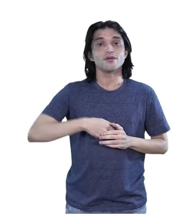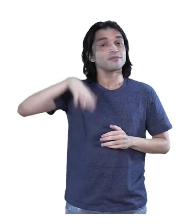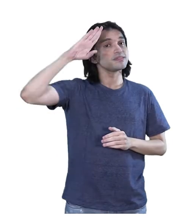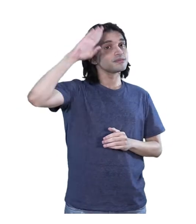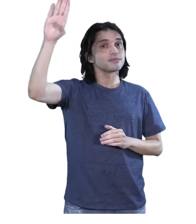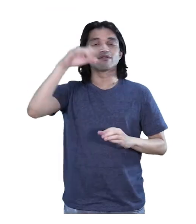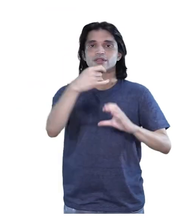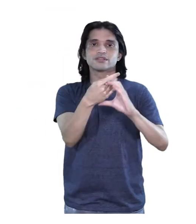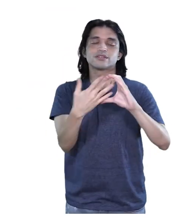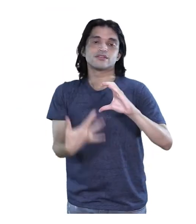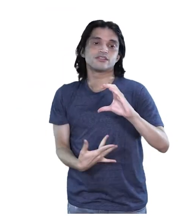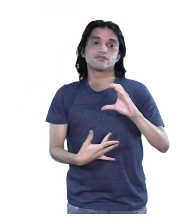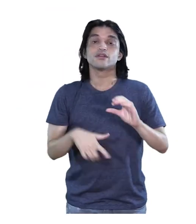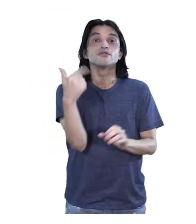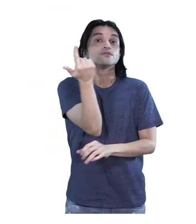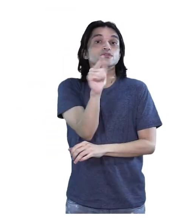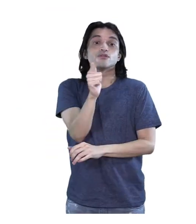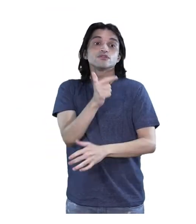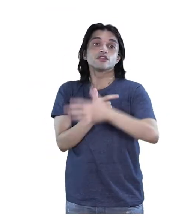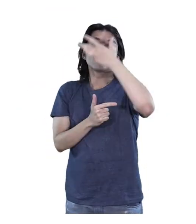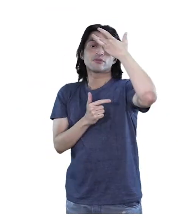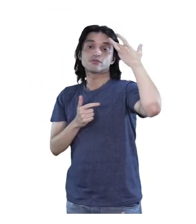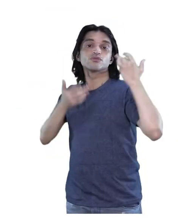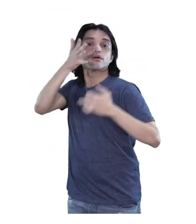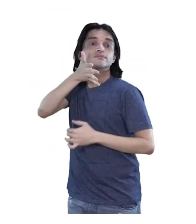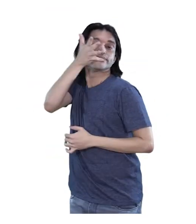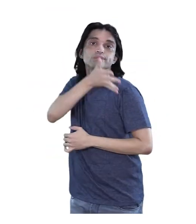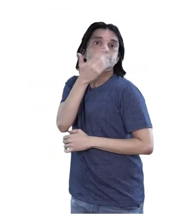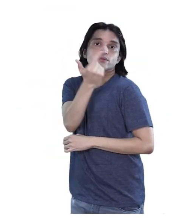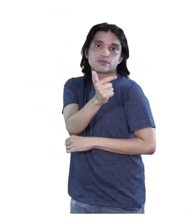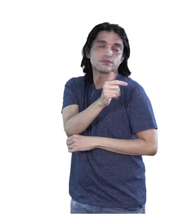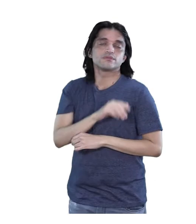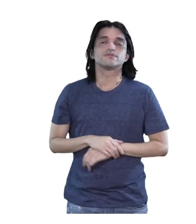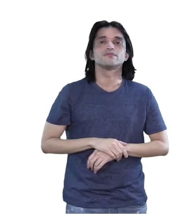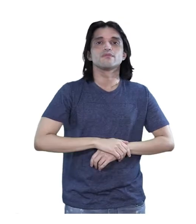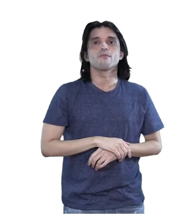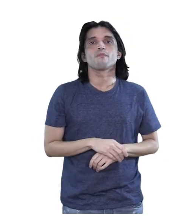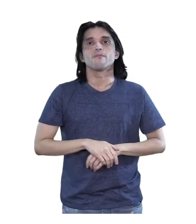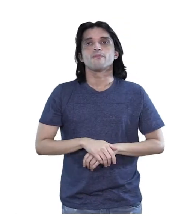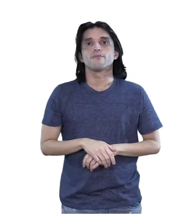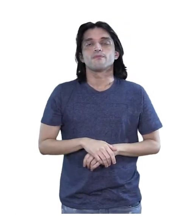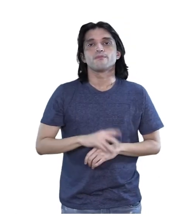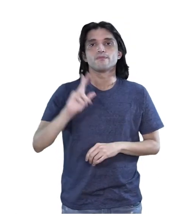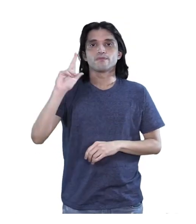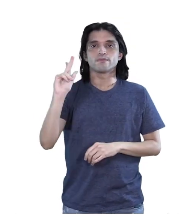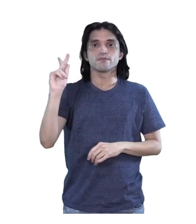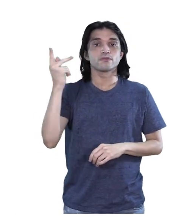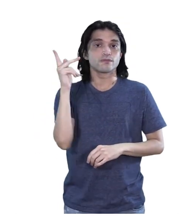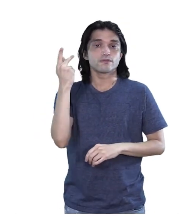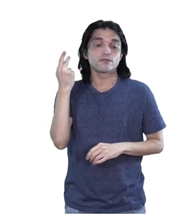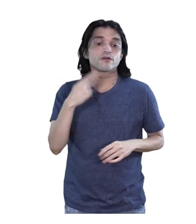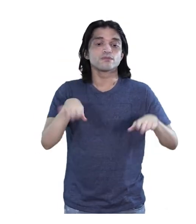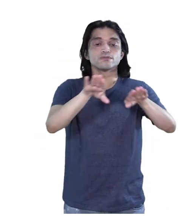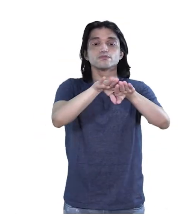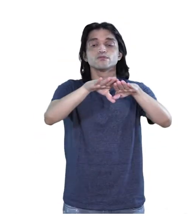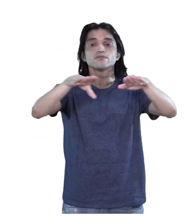ausência de um narrador que conta a história. É como se a história simplesmente acontecesse no